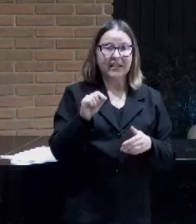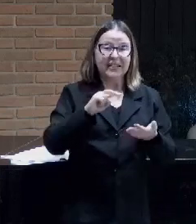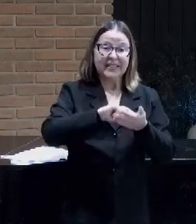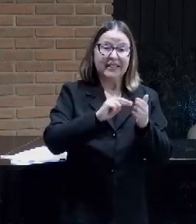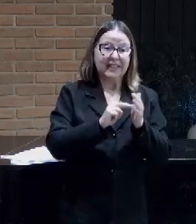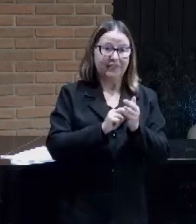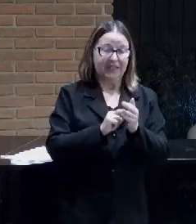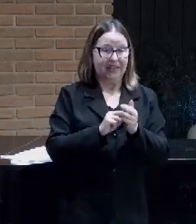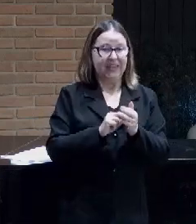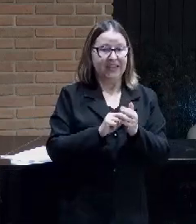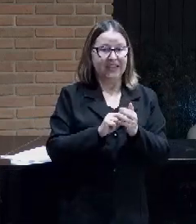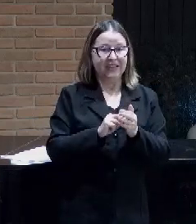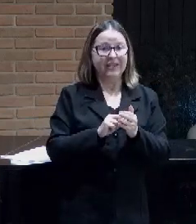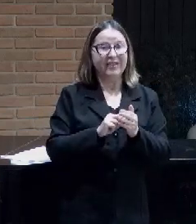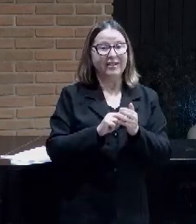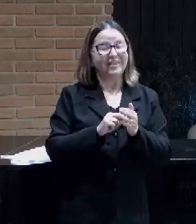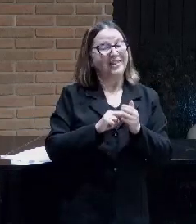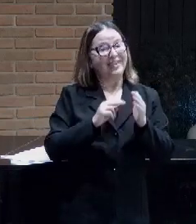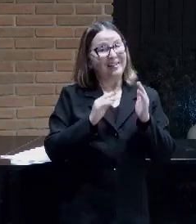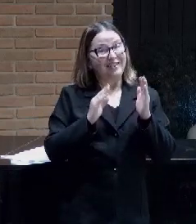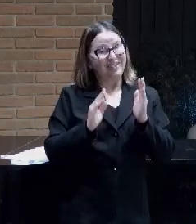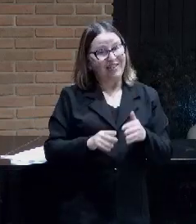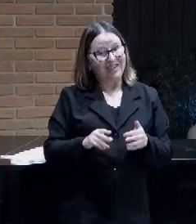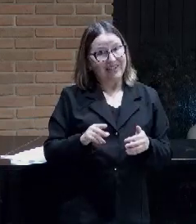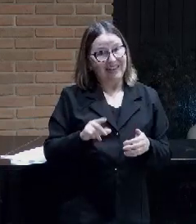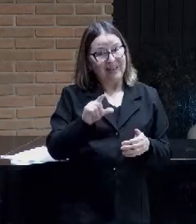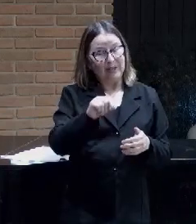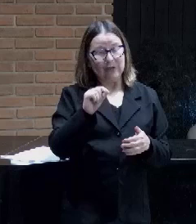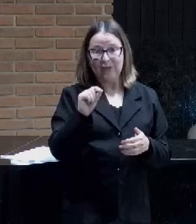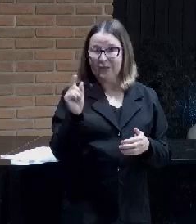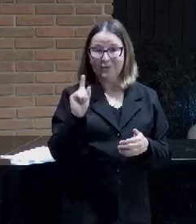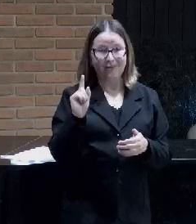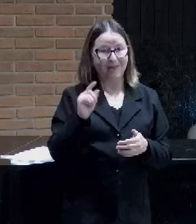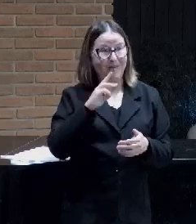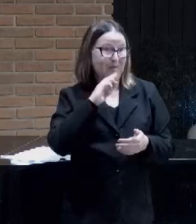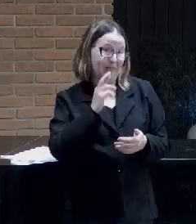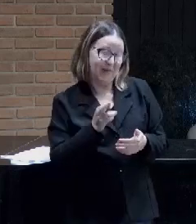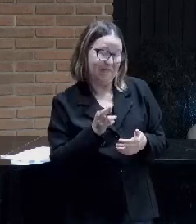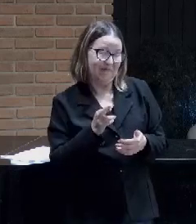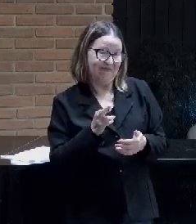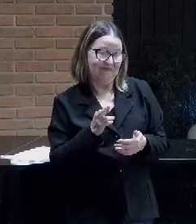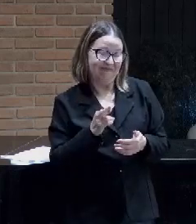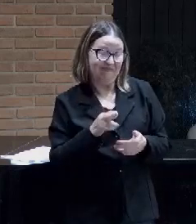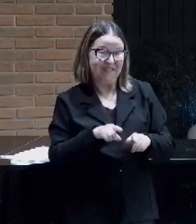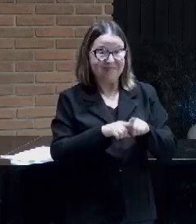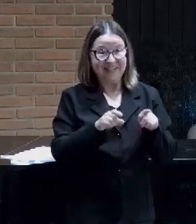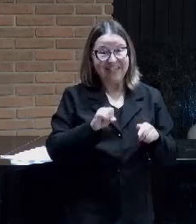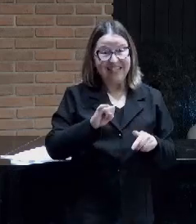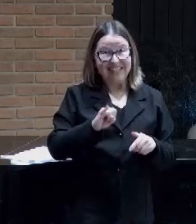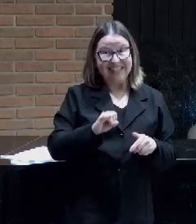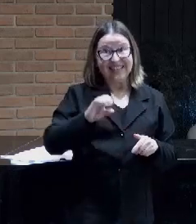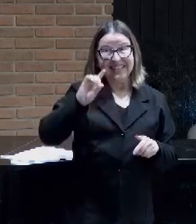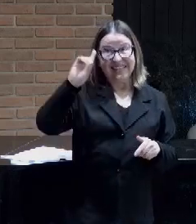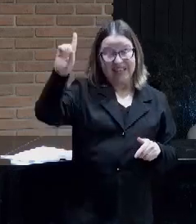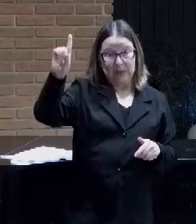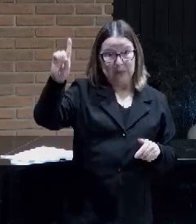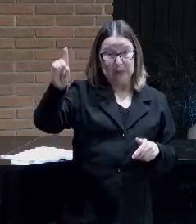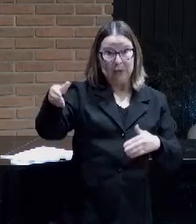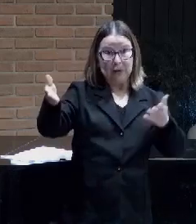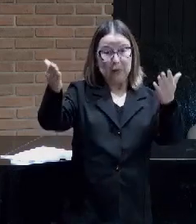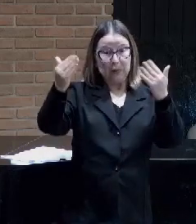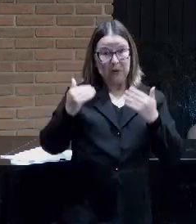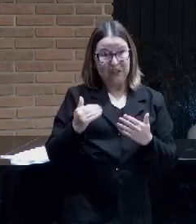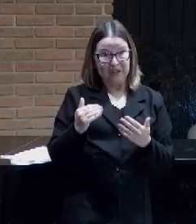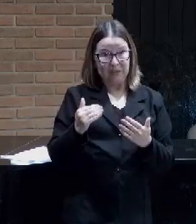Agora, para e pensa. Deus dá algo para você, Deus dá algo para mim, e nós decidimos não decidir aquilo que Deus quer que a gente